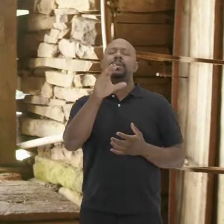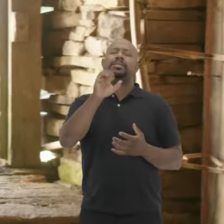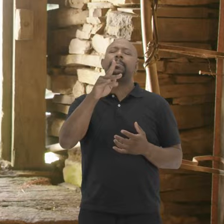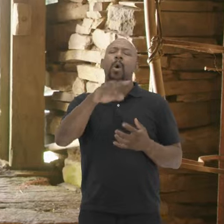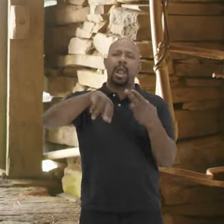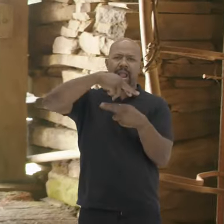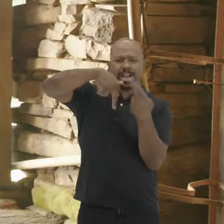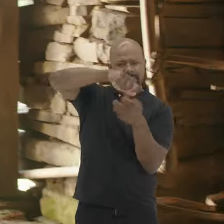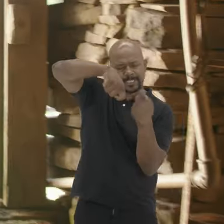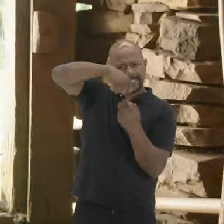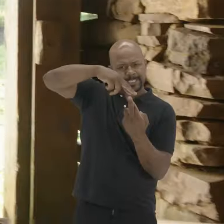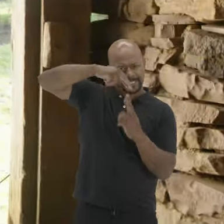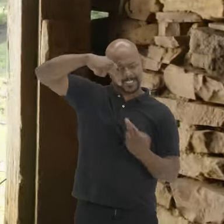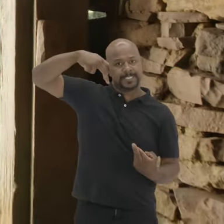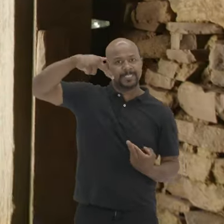também